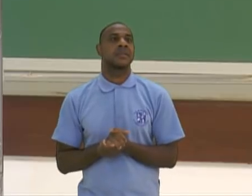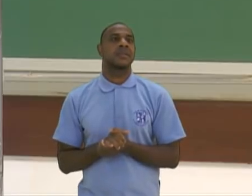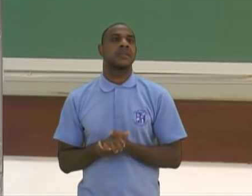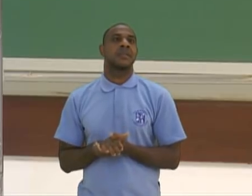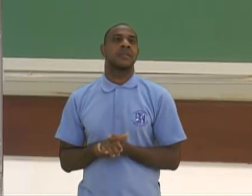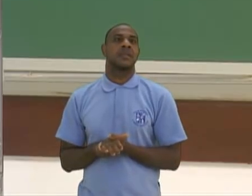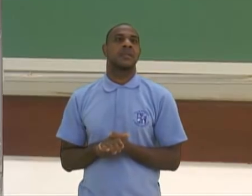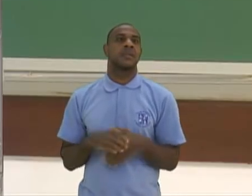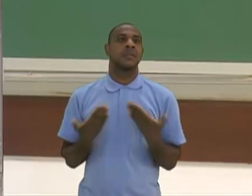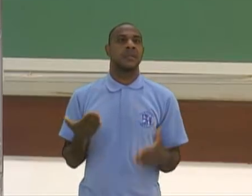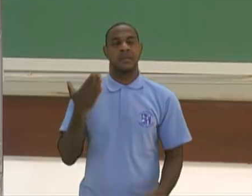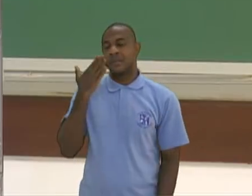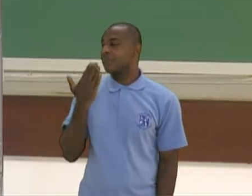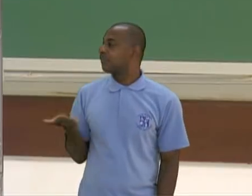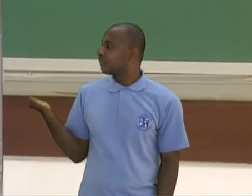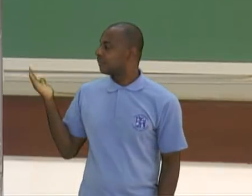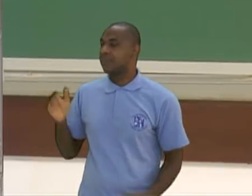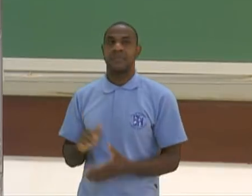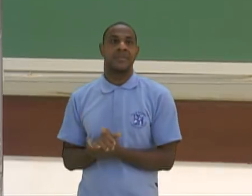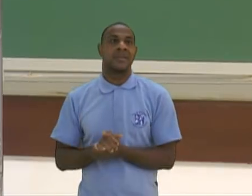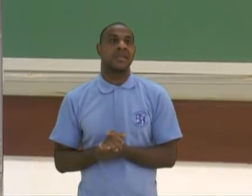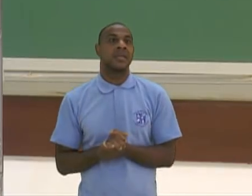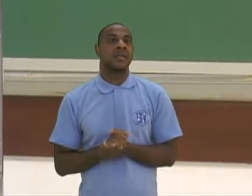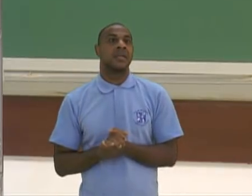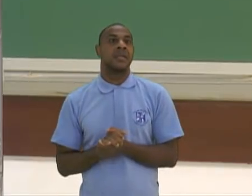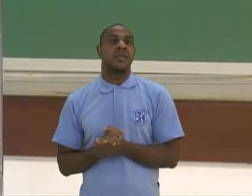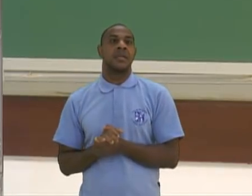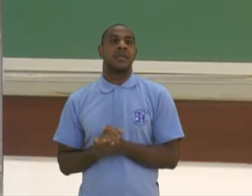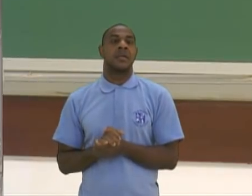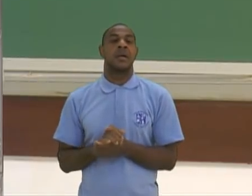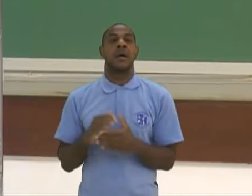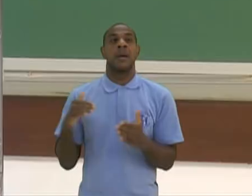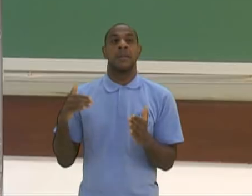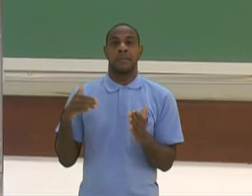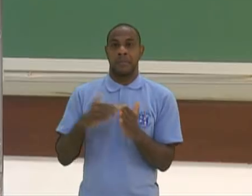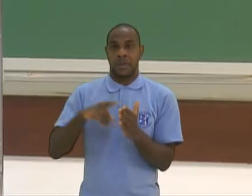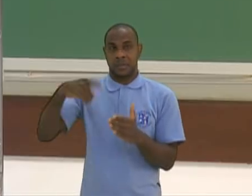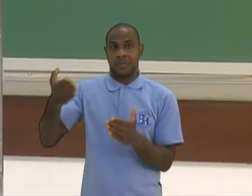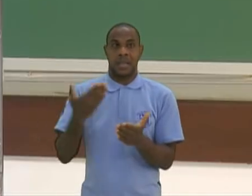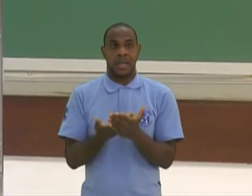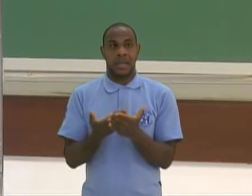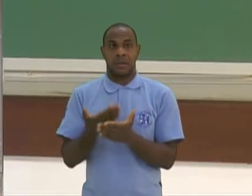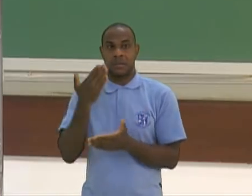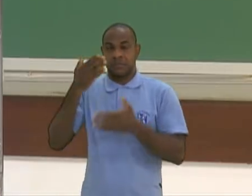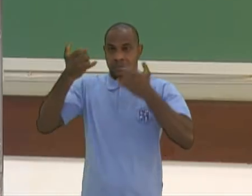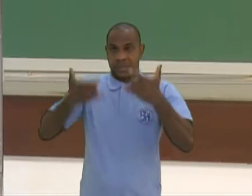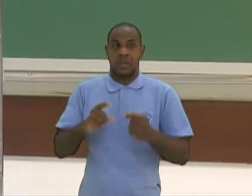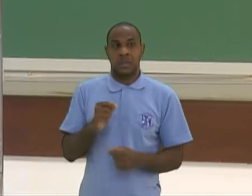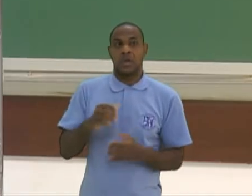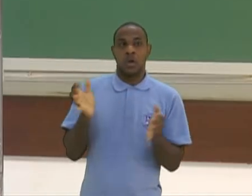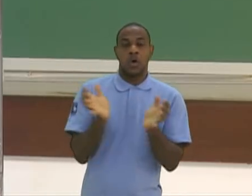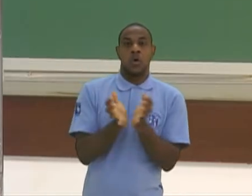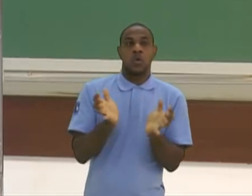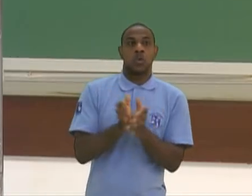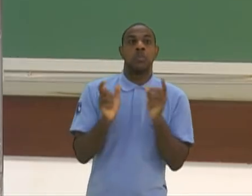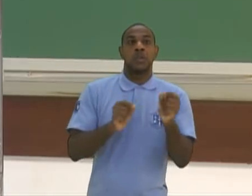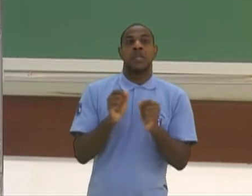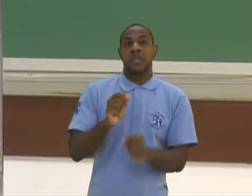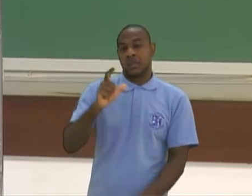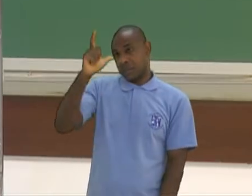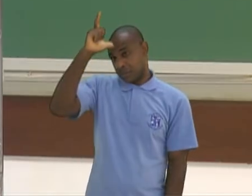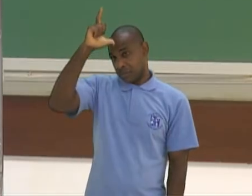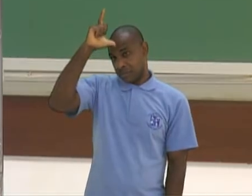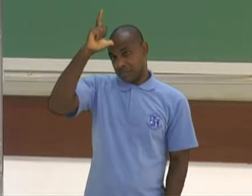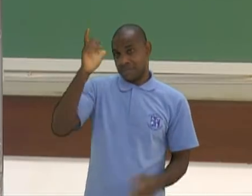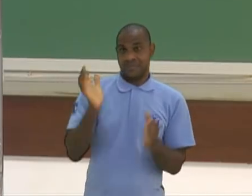boa. E aí, fechou? Cristianismo. Próxima aula, povos germanos. Vamos começar a conhecer um pouco aí dos